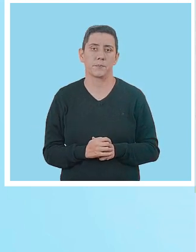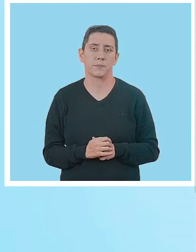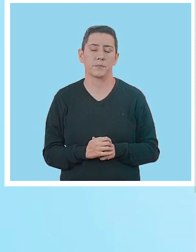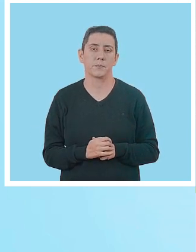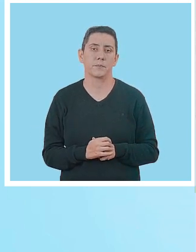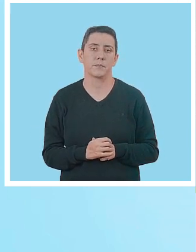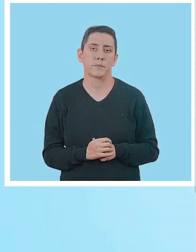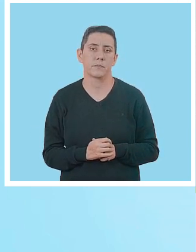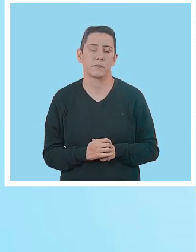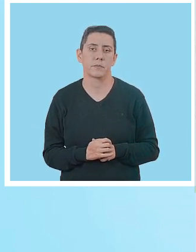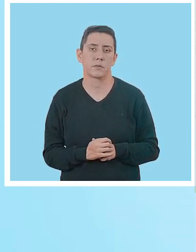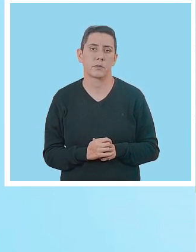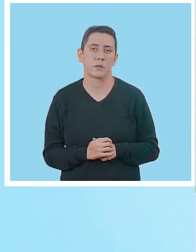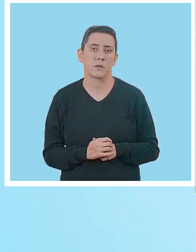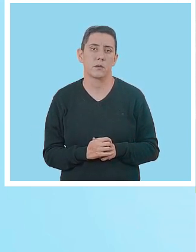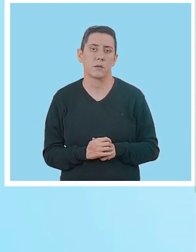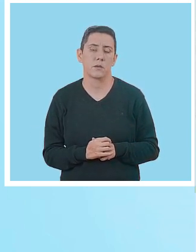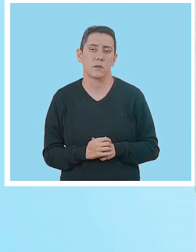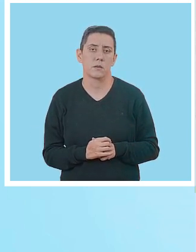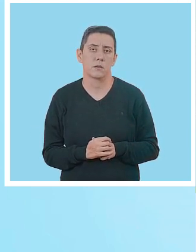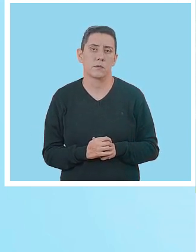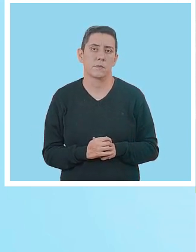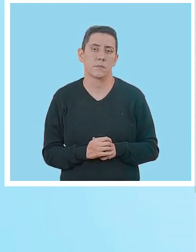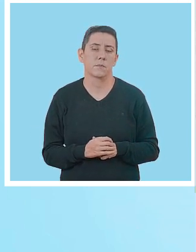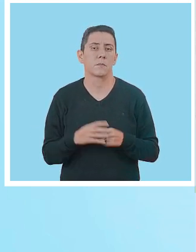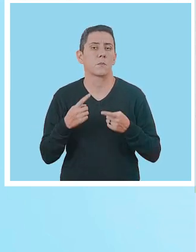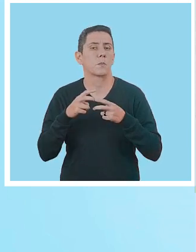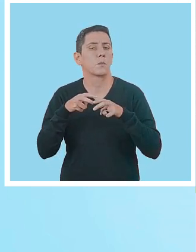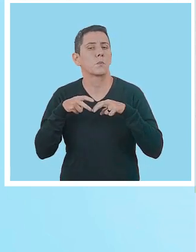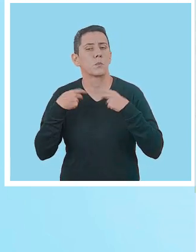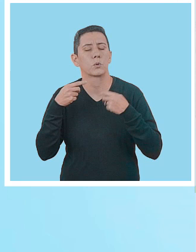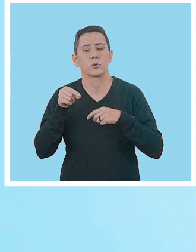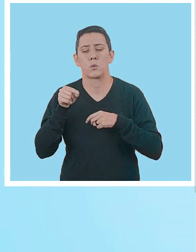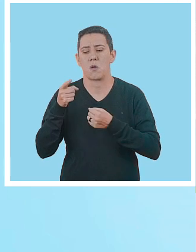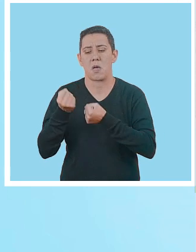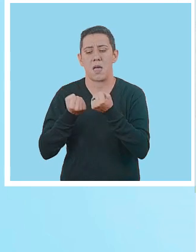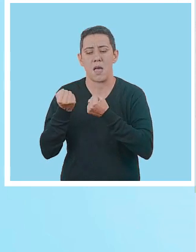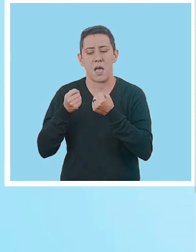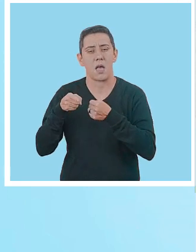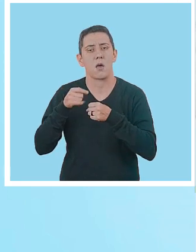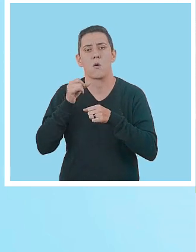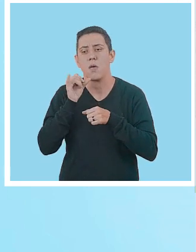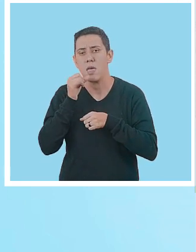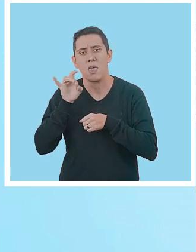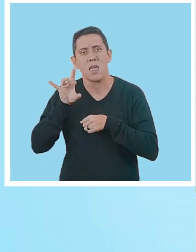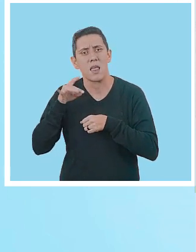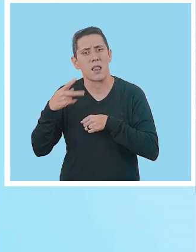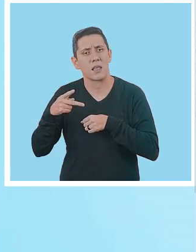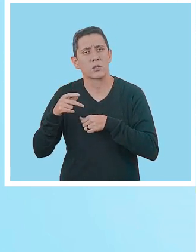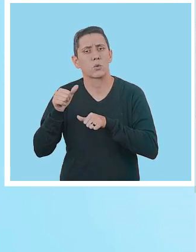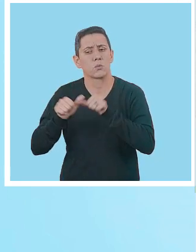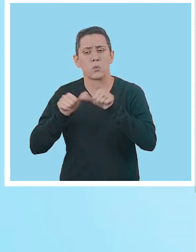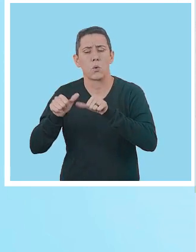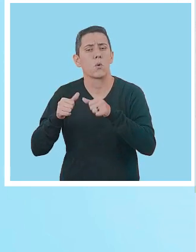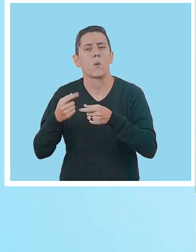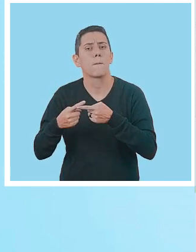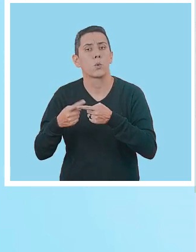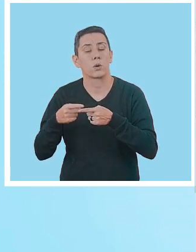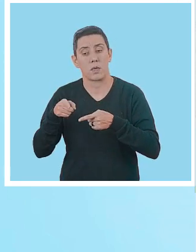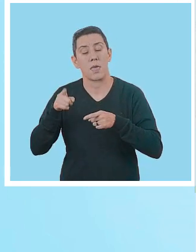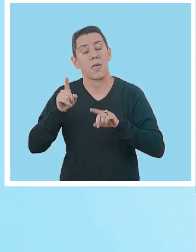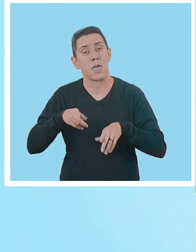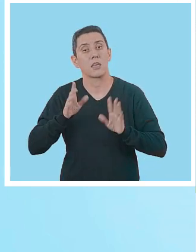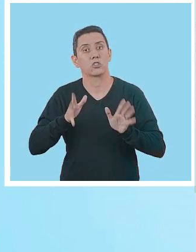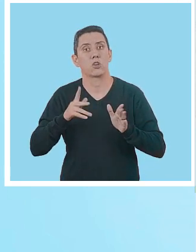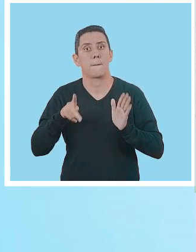impulsionando né motivando a indústria automotiva investir nos Veículos Elétricos são os acordos de redução